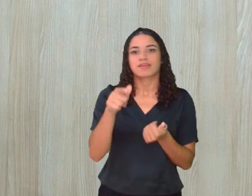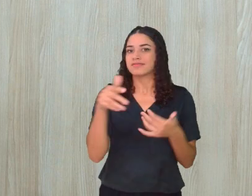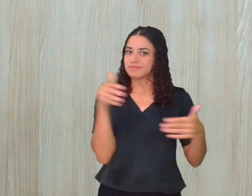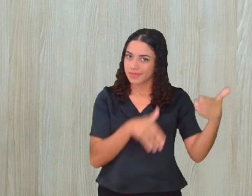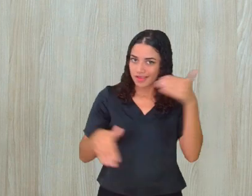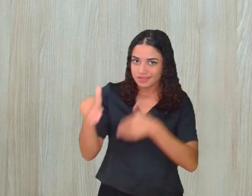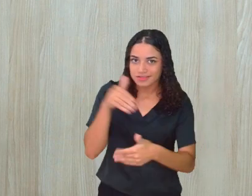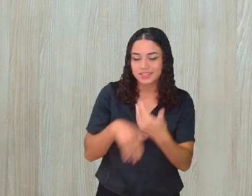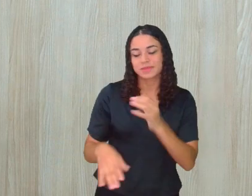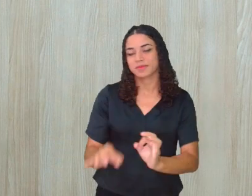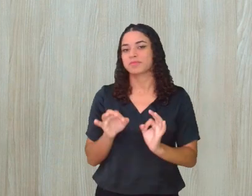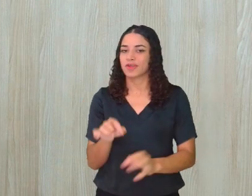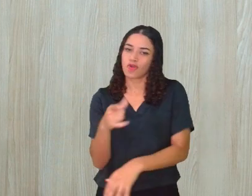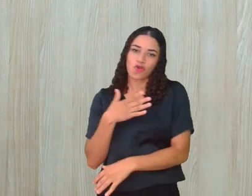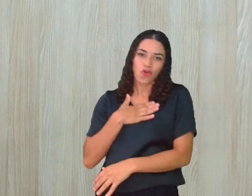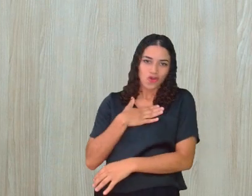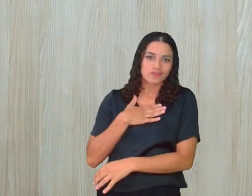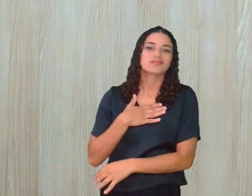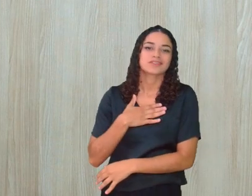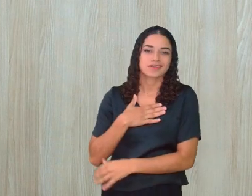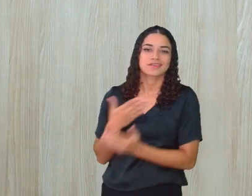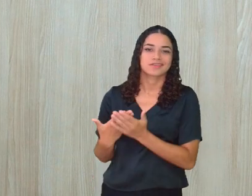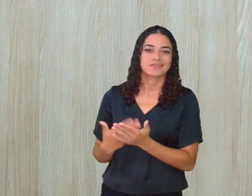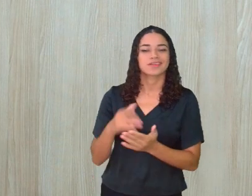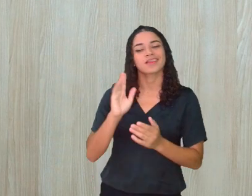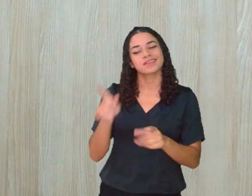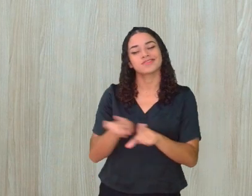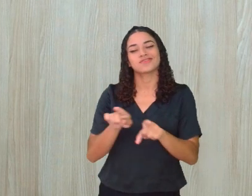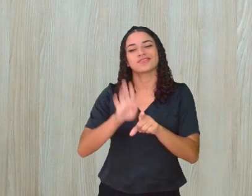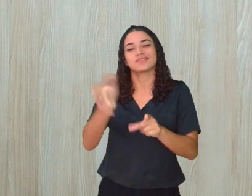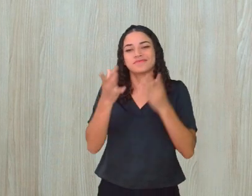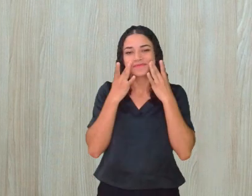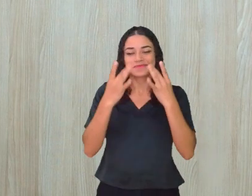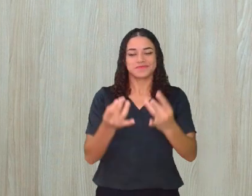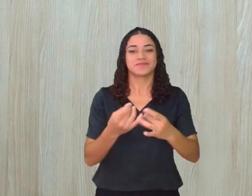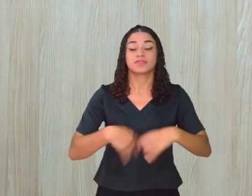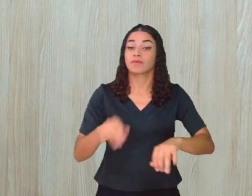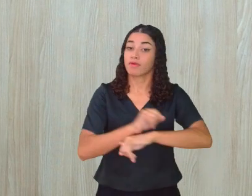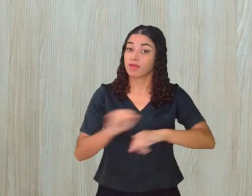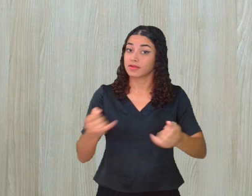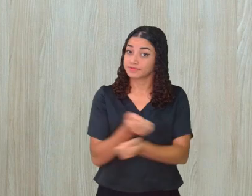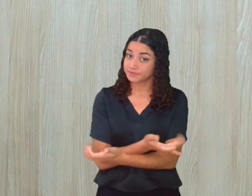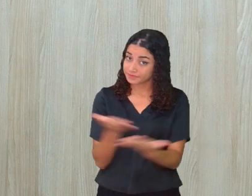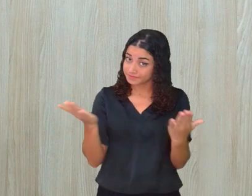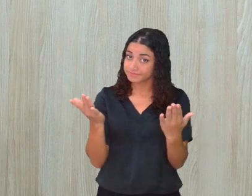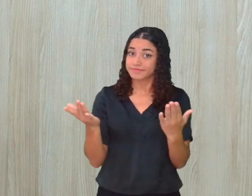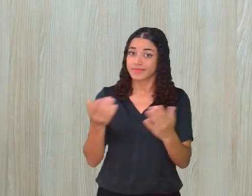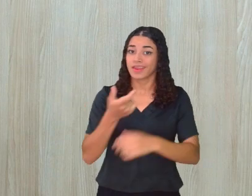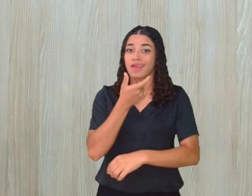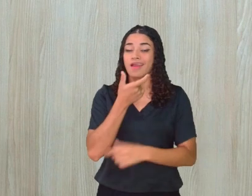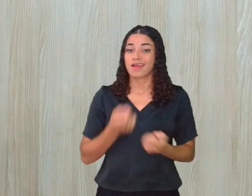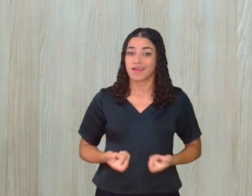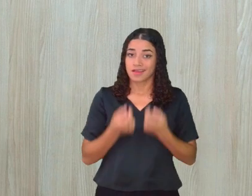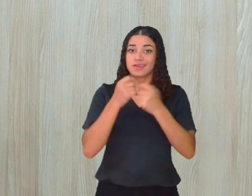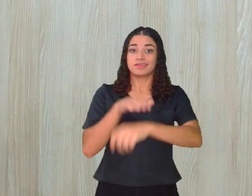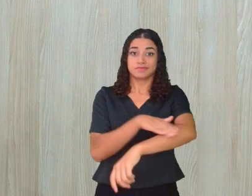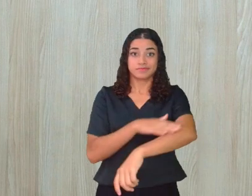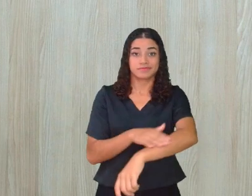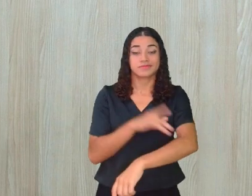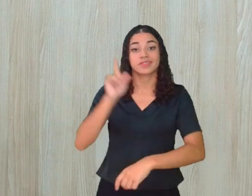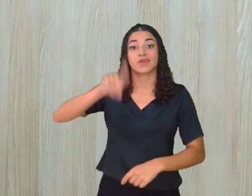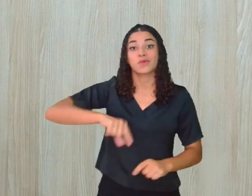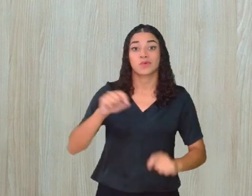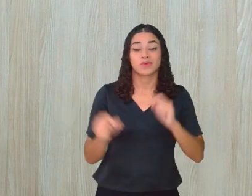participa, ele gosta muito da nossa aula, então ele já está bem atento. E o recadinho para vocês sobre o câncer de pele, hoje é um tumor que